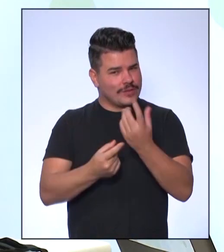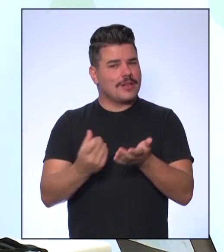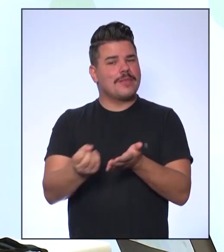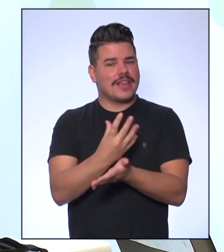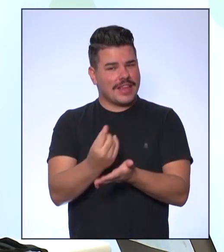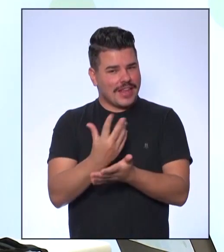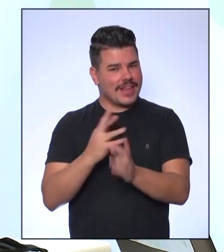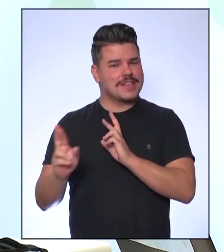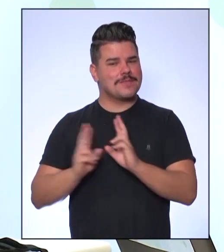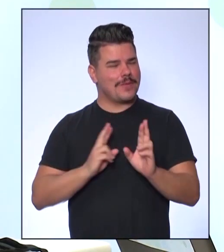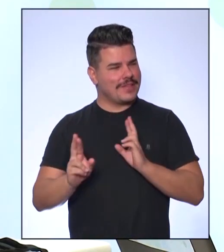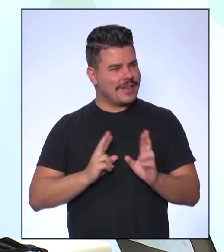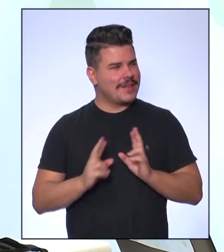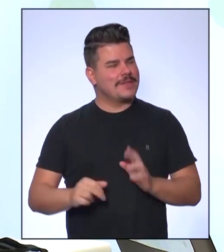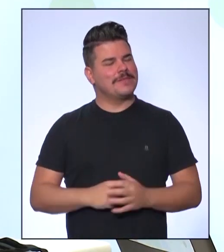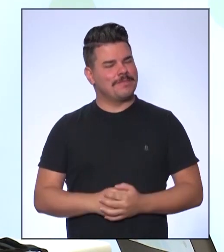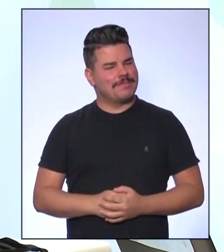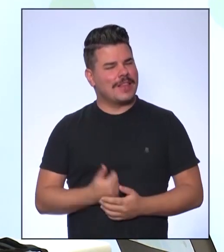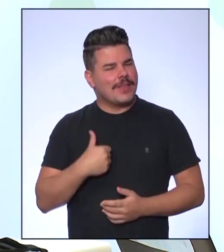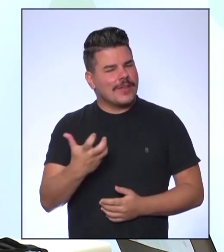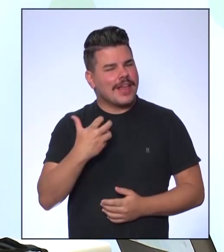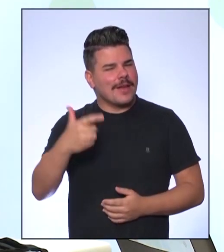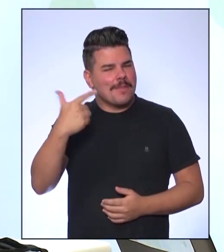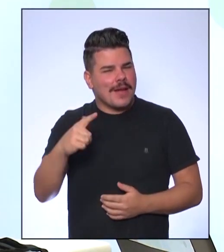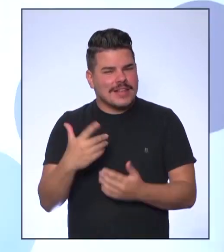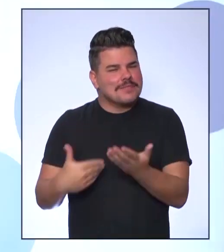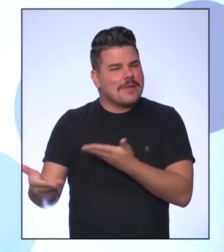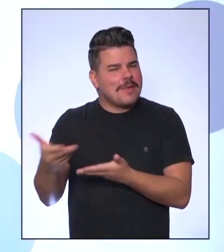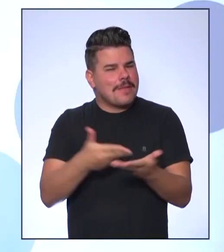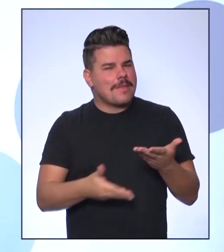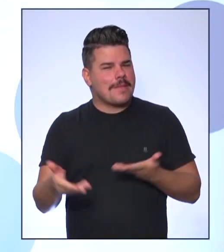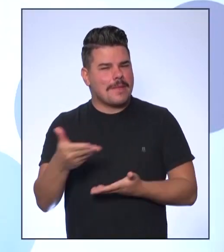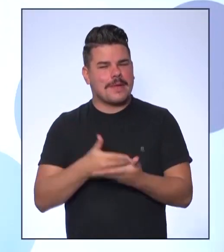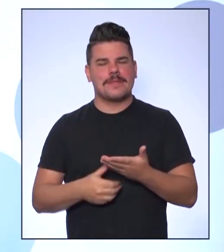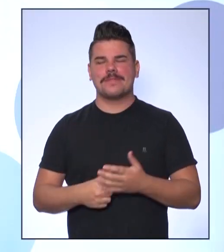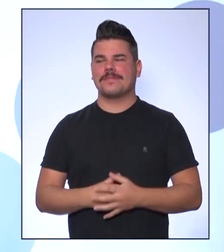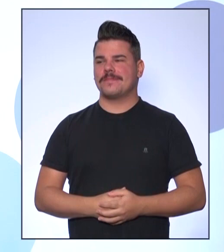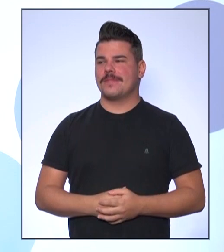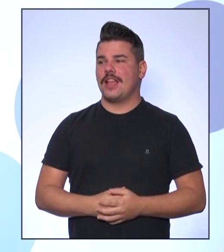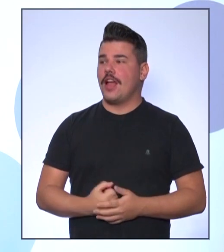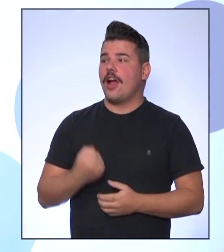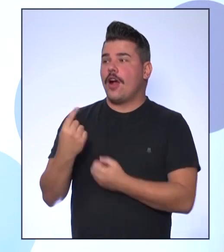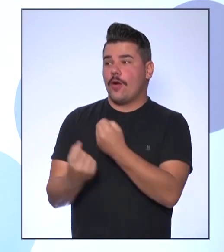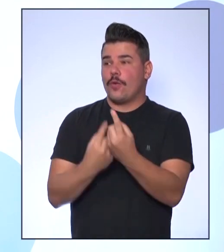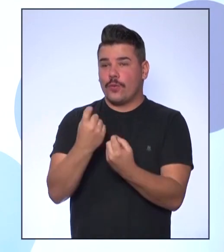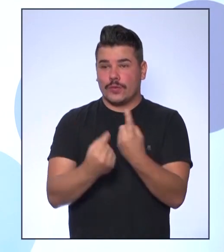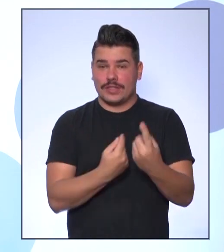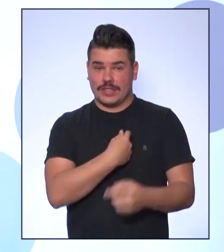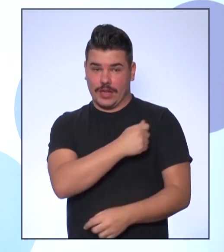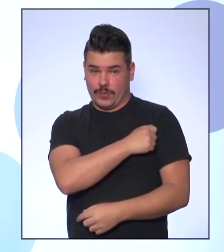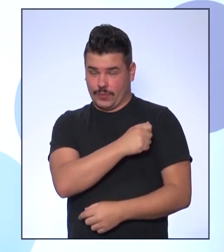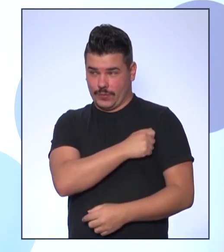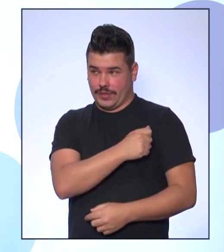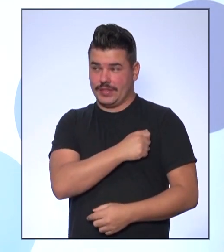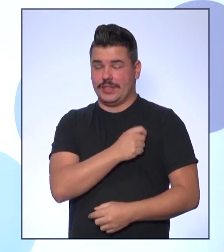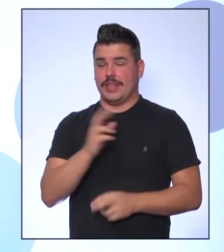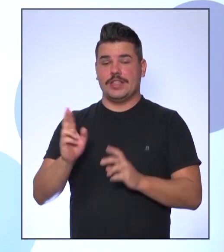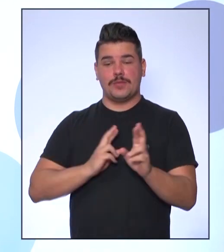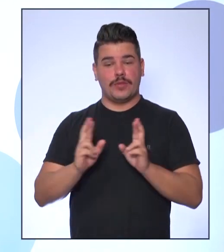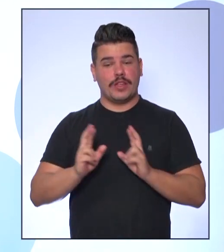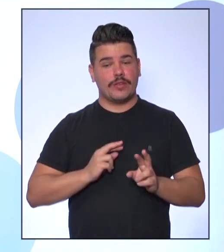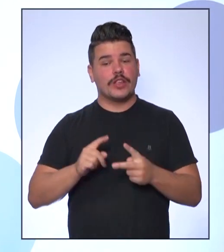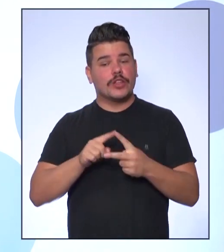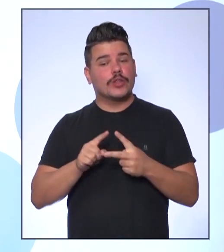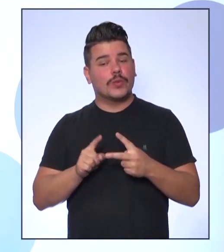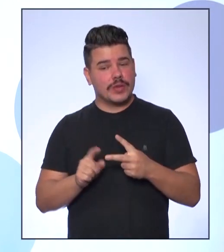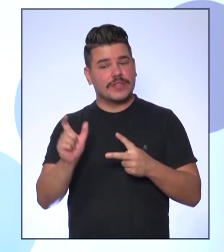ouvindo para nós interagirmos um pouquinho. Tem aqui, os alunos responderam que a palavra ovino aparece 2 vezes, né? Respondendo a quantas